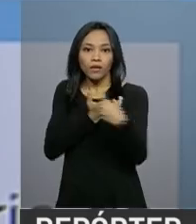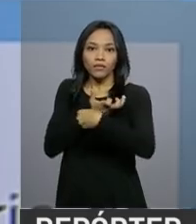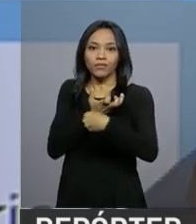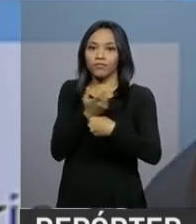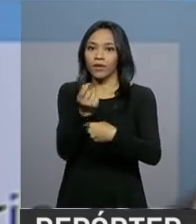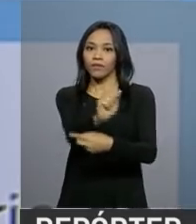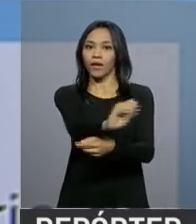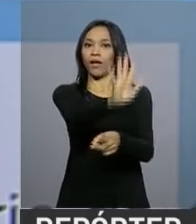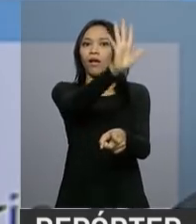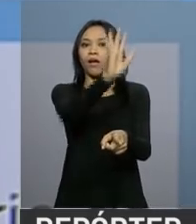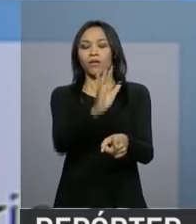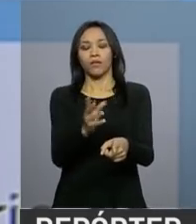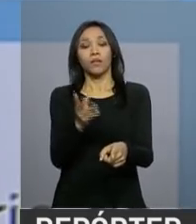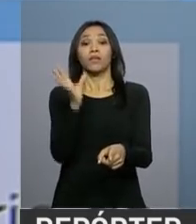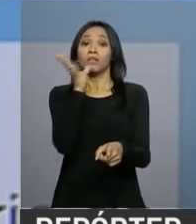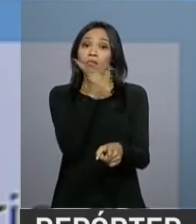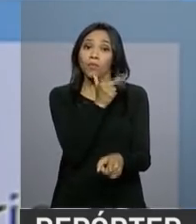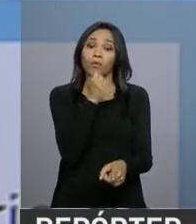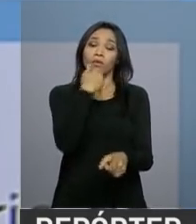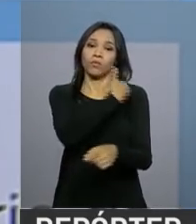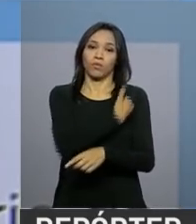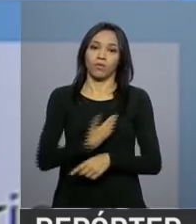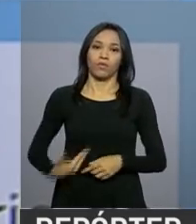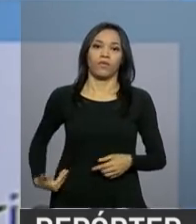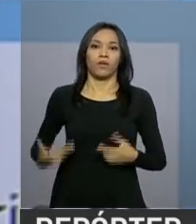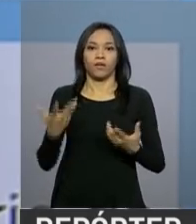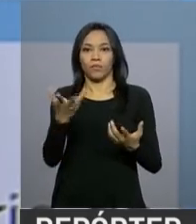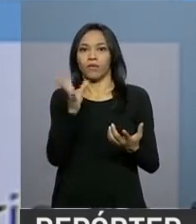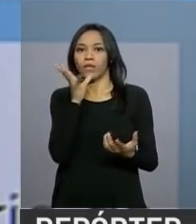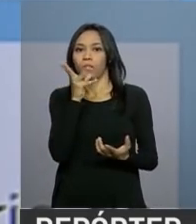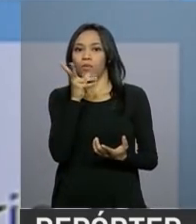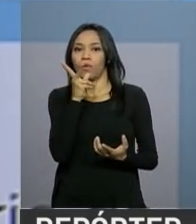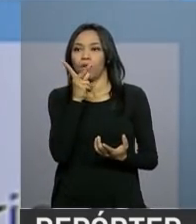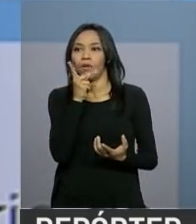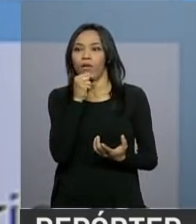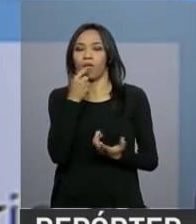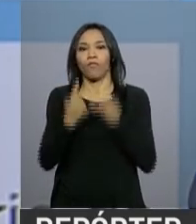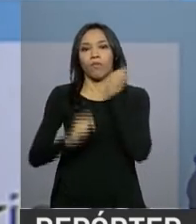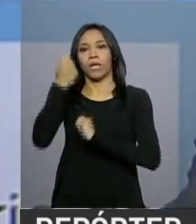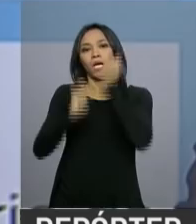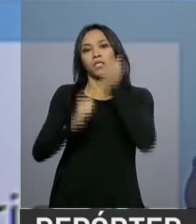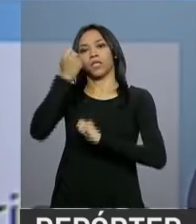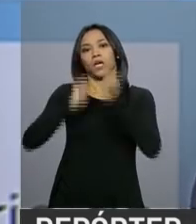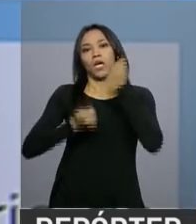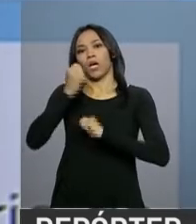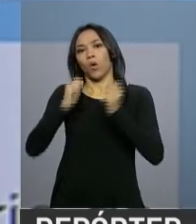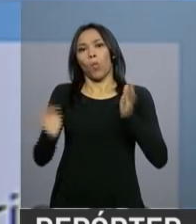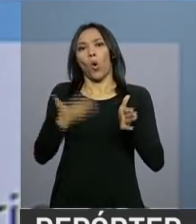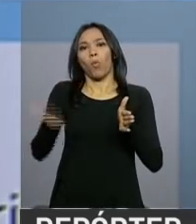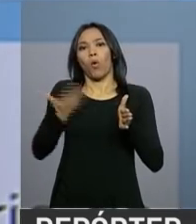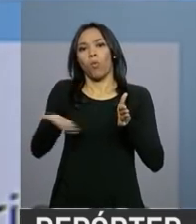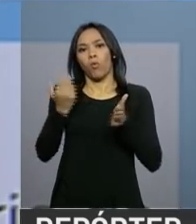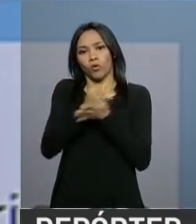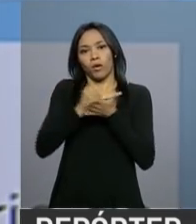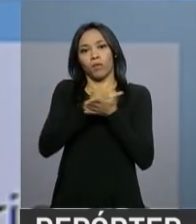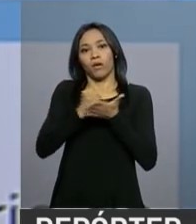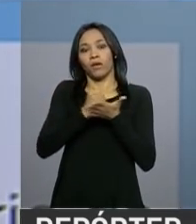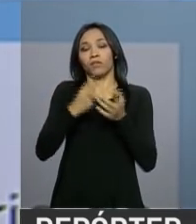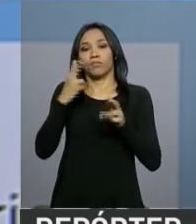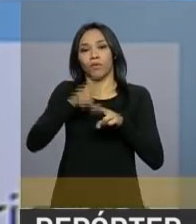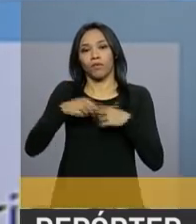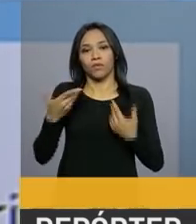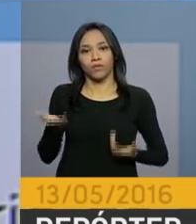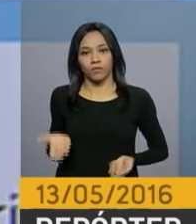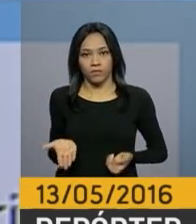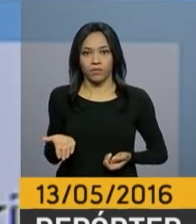demora anos para para poder ter a importação ou a fabricação desse produto aqui a custos muito mais baixos quanto as